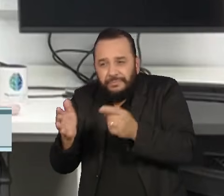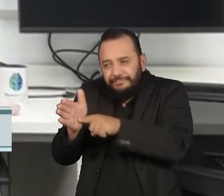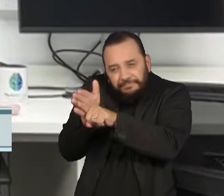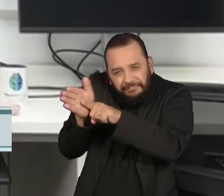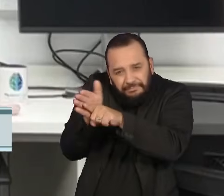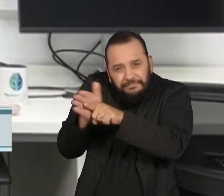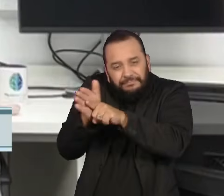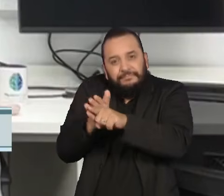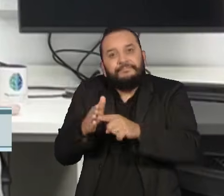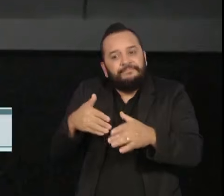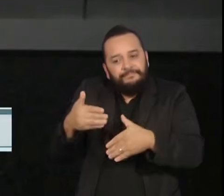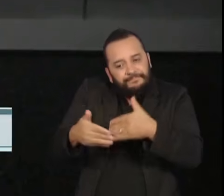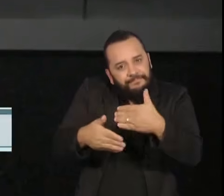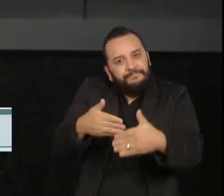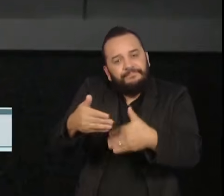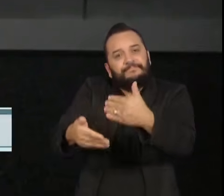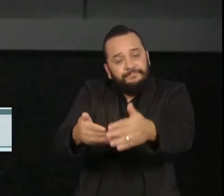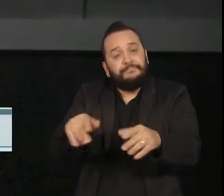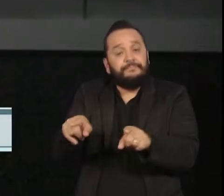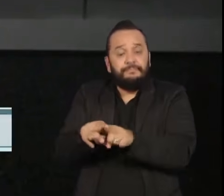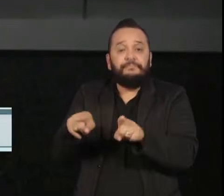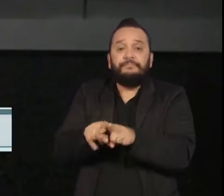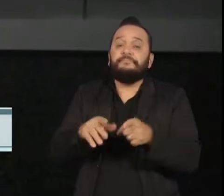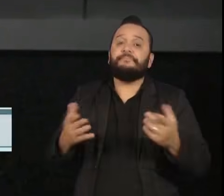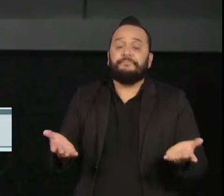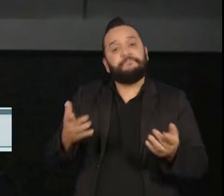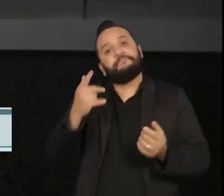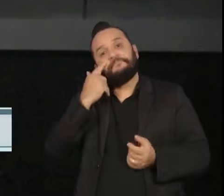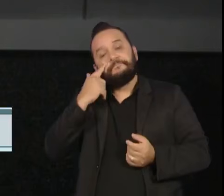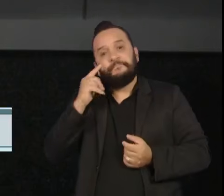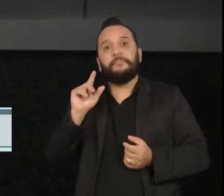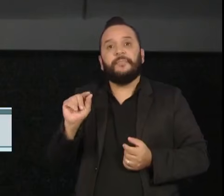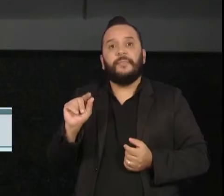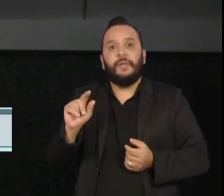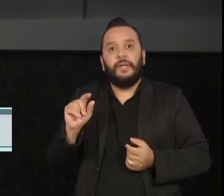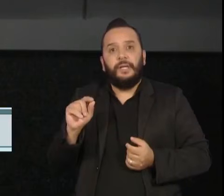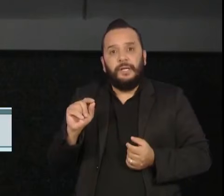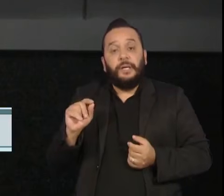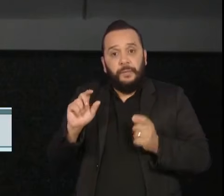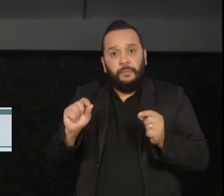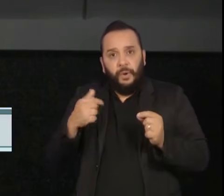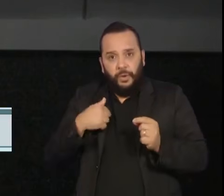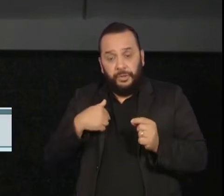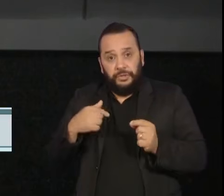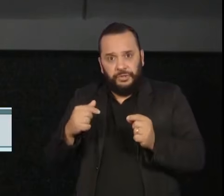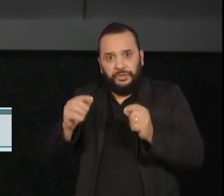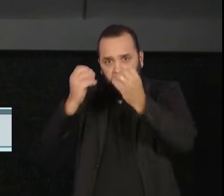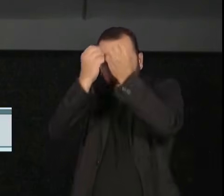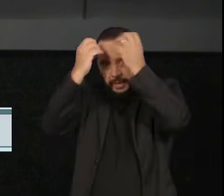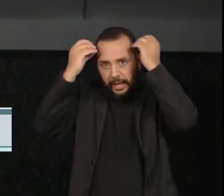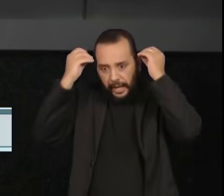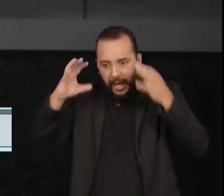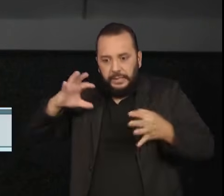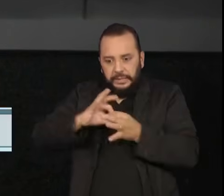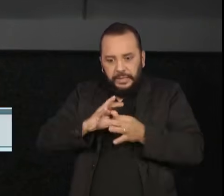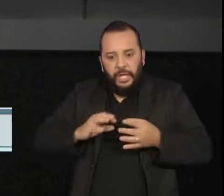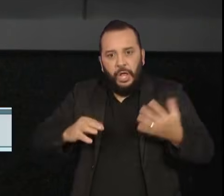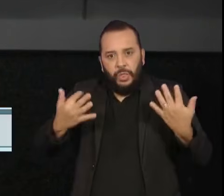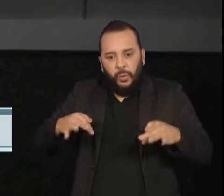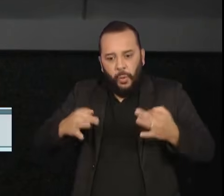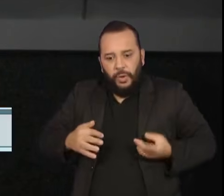próximas etapas incluem estudar se essa relação pode ser modulada por outras questões, né, como